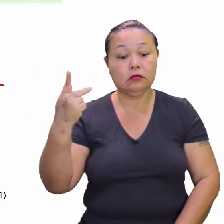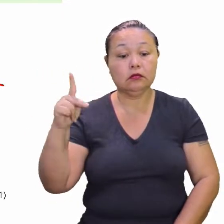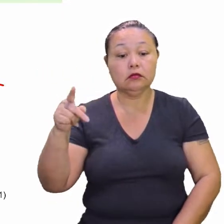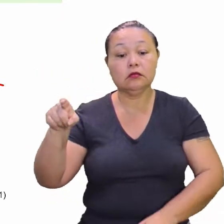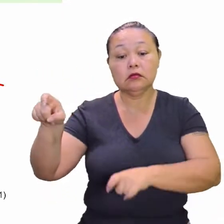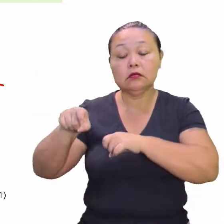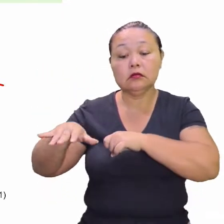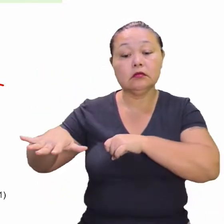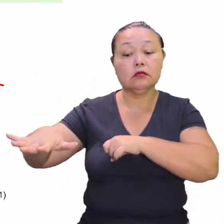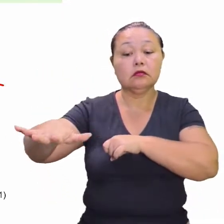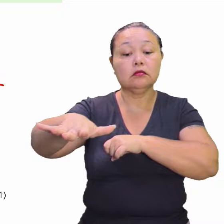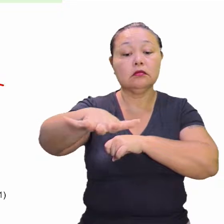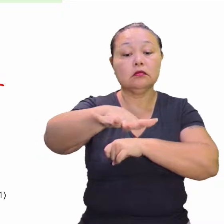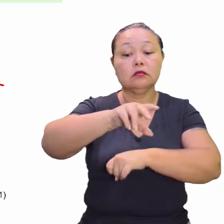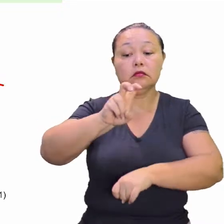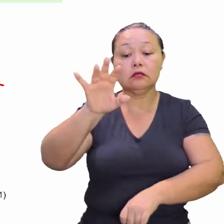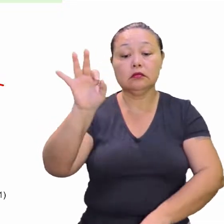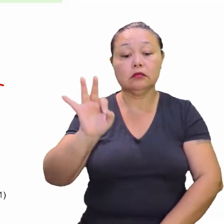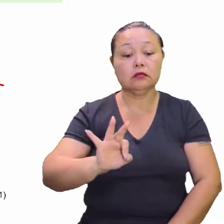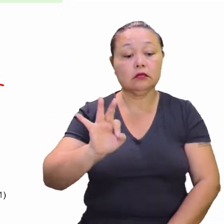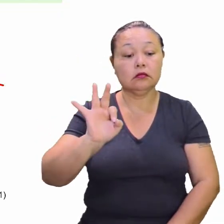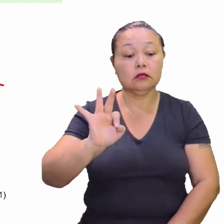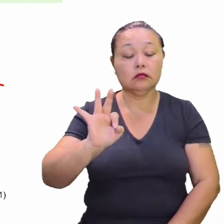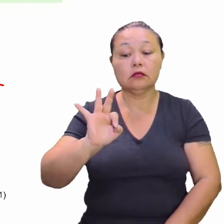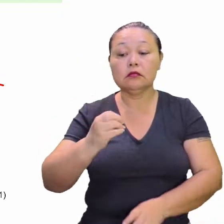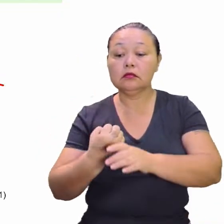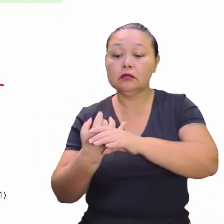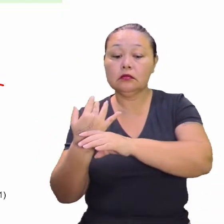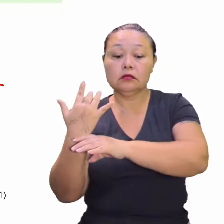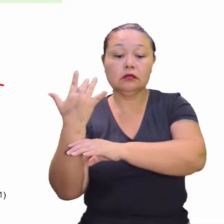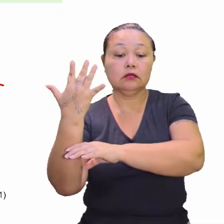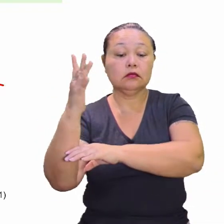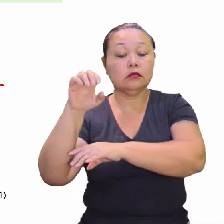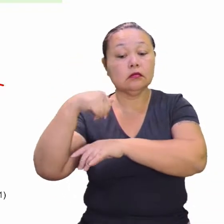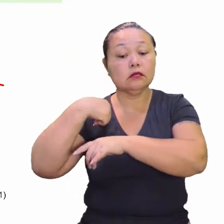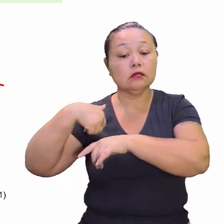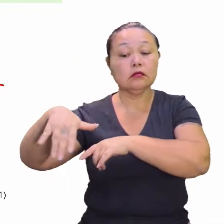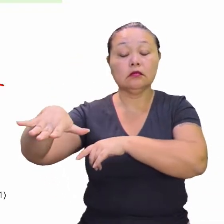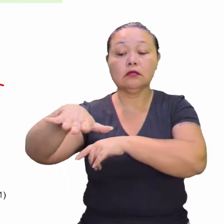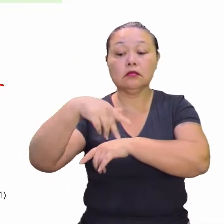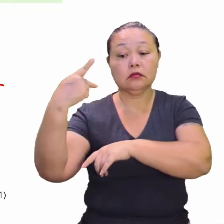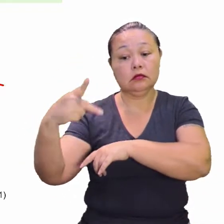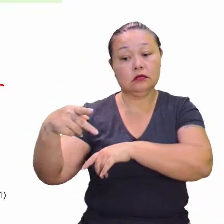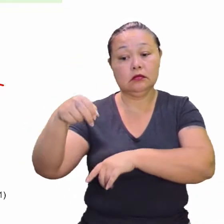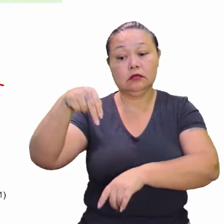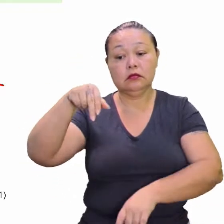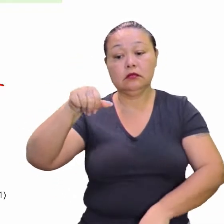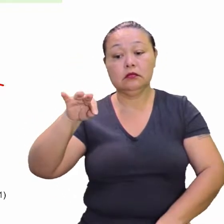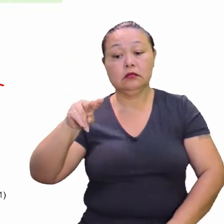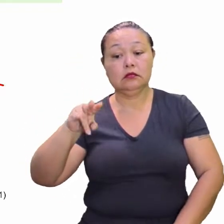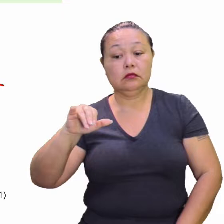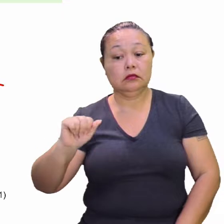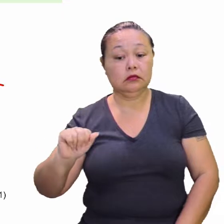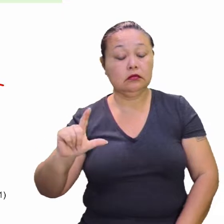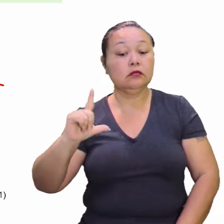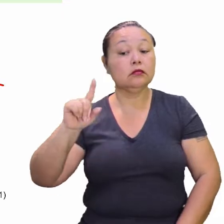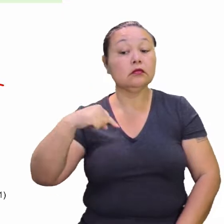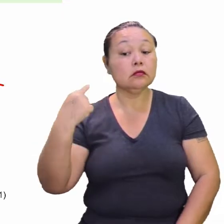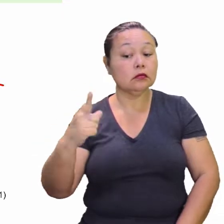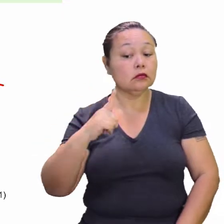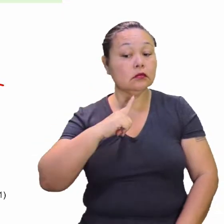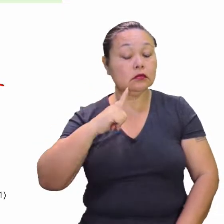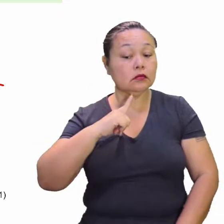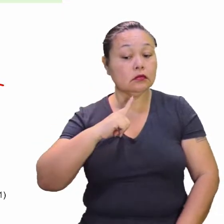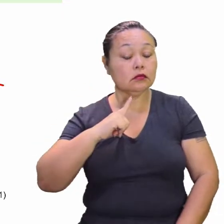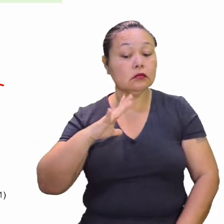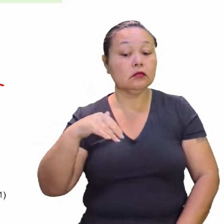para pastagem plana e mais de 5% para reflorestamento ou pastagem nativa. Então, Rogério, nós temos